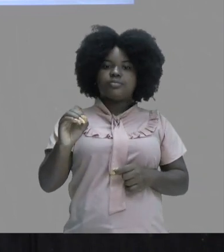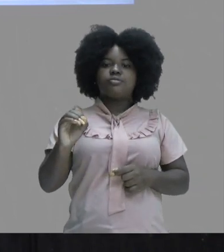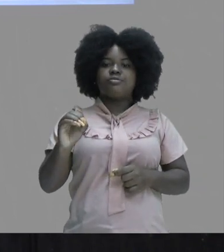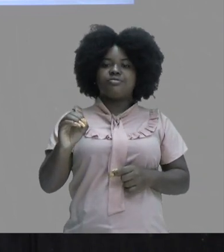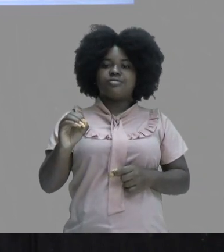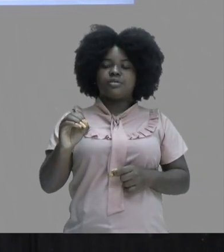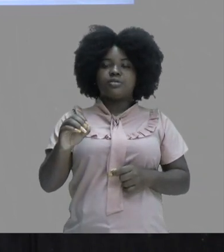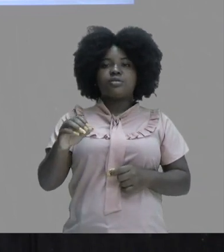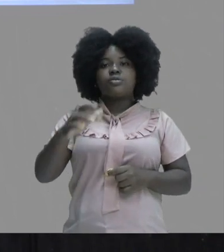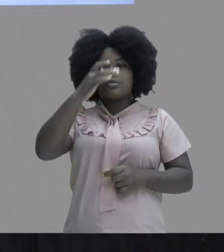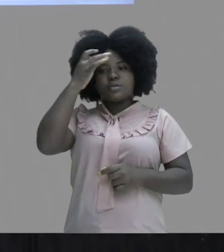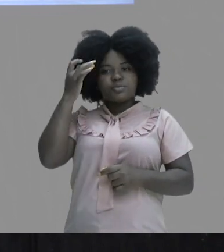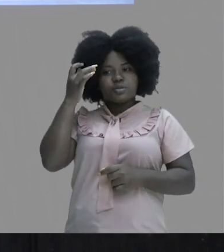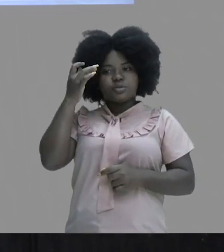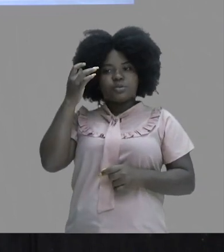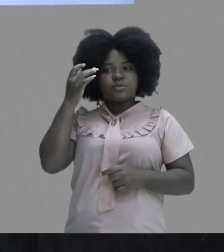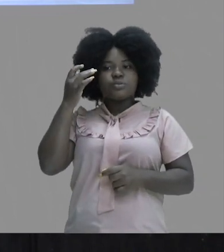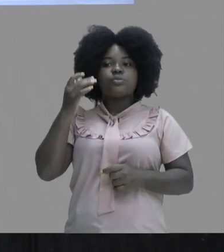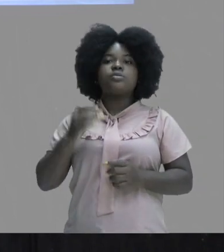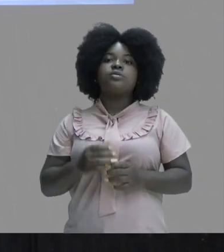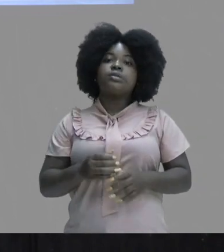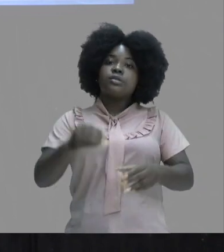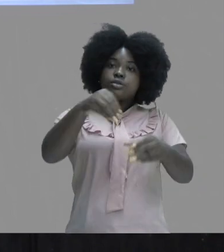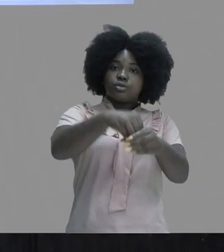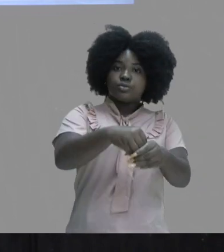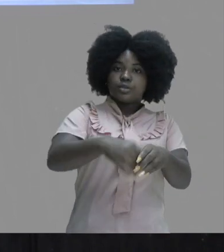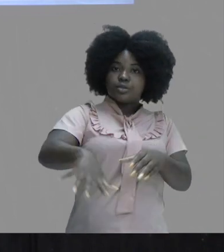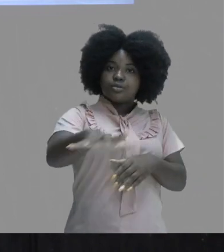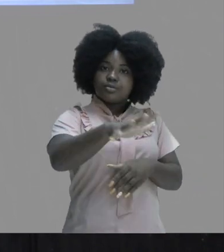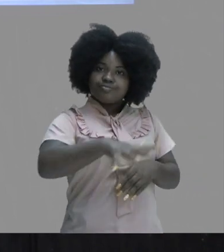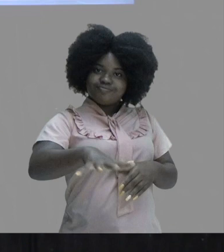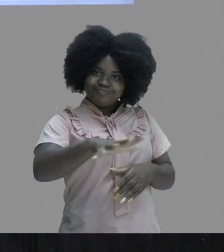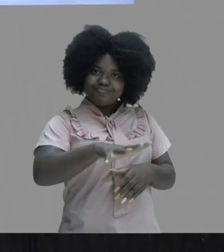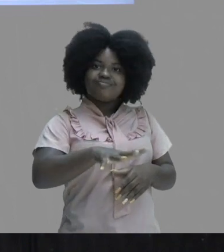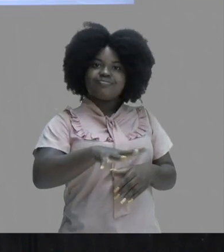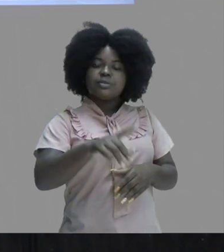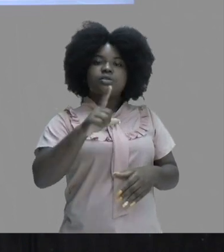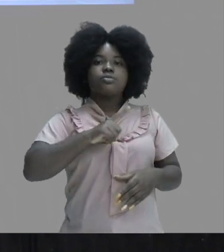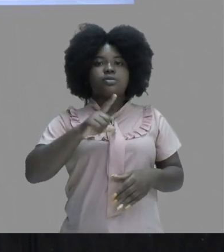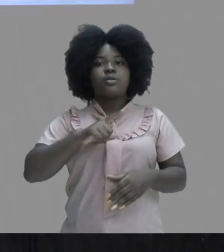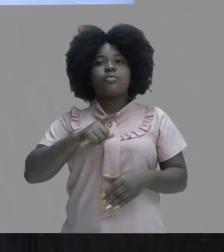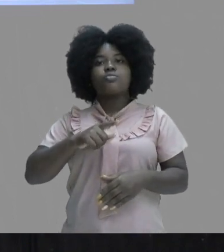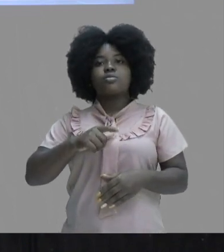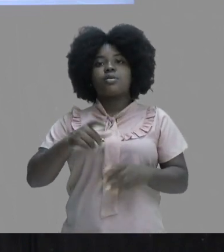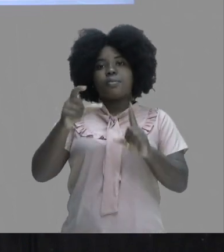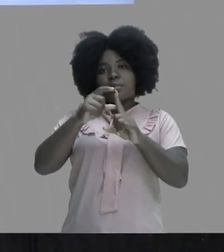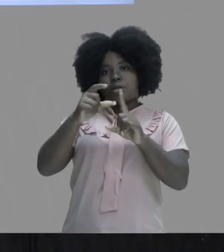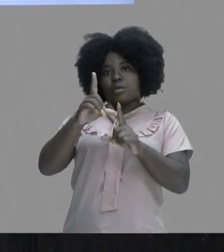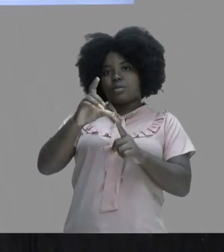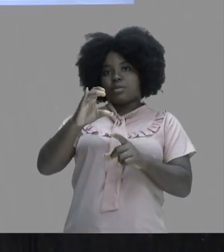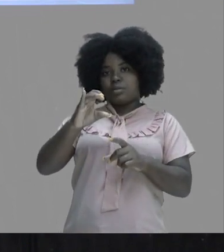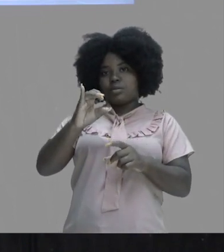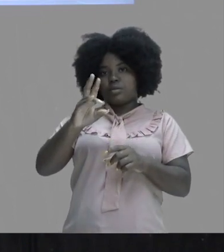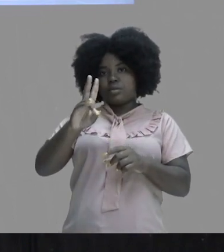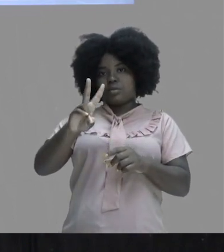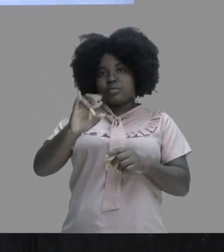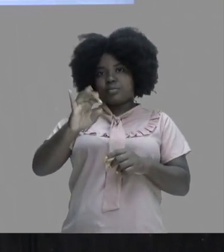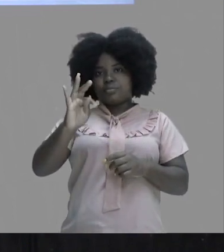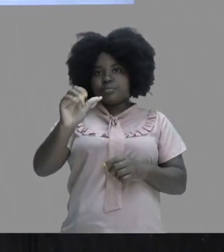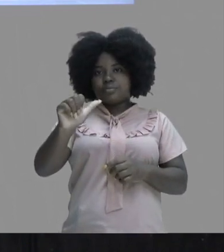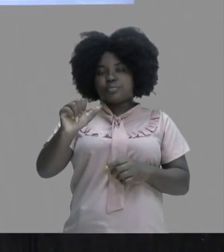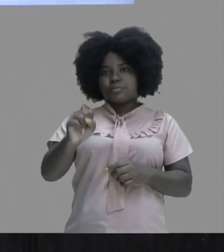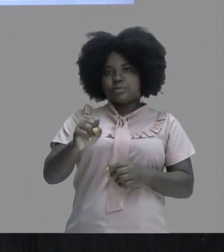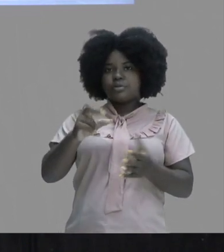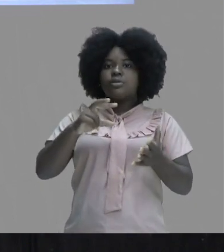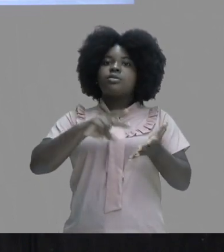cidade. Beleza? Então vamos lá. Civitas em latim gerou a palavra cidade. Cidade, espaço da